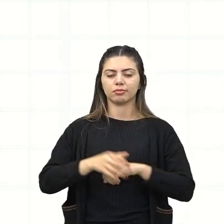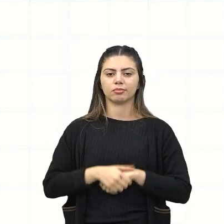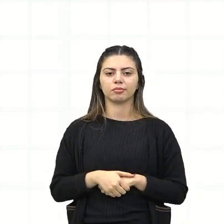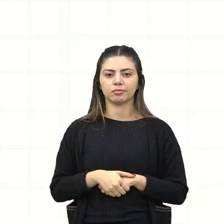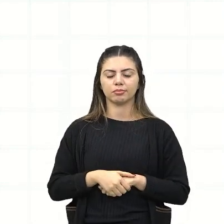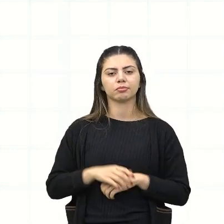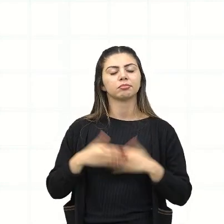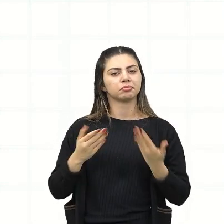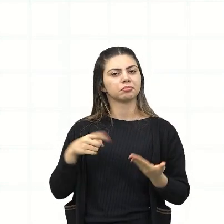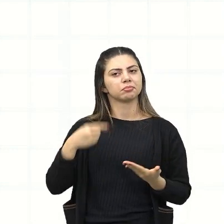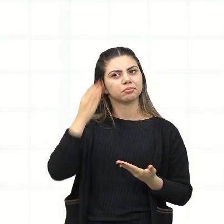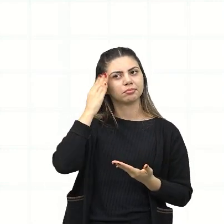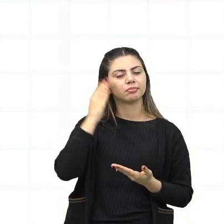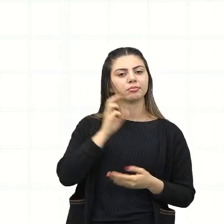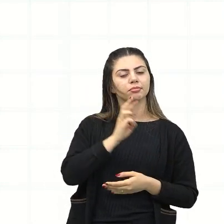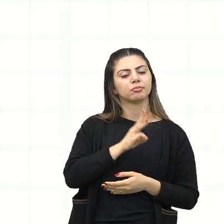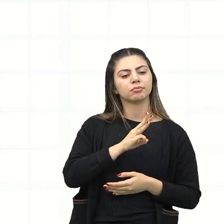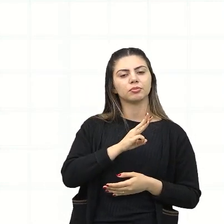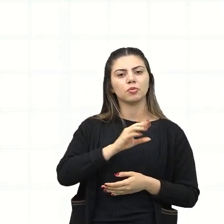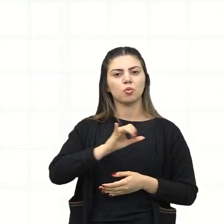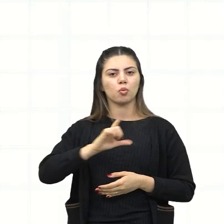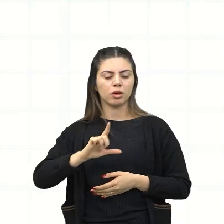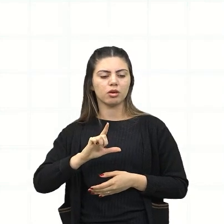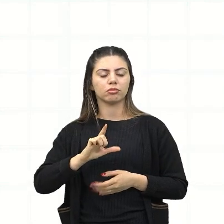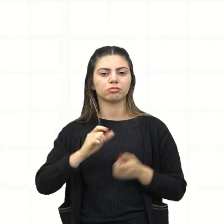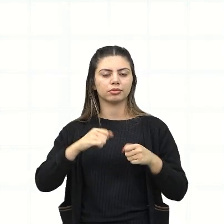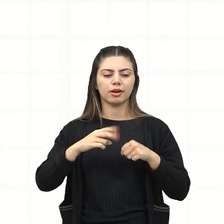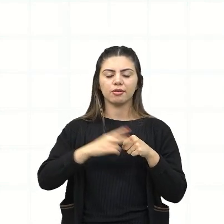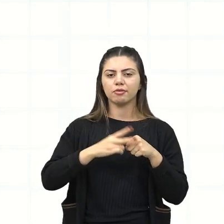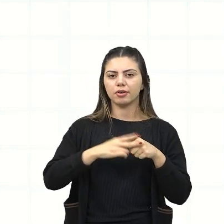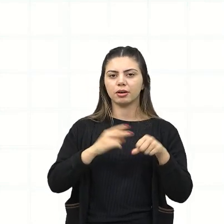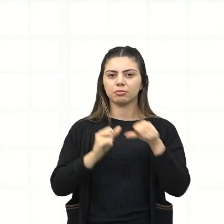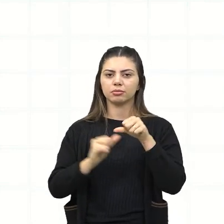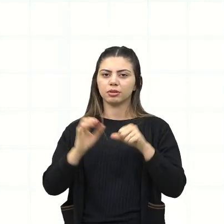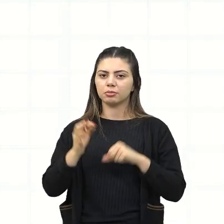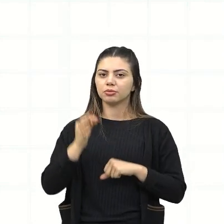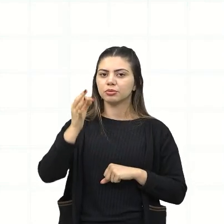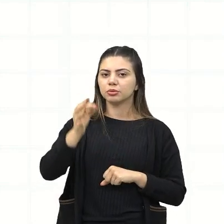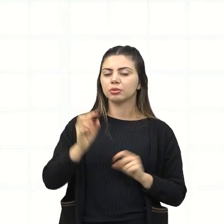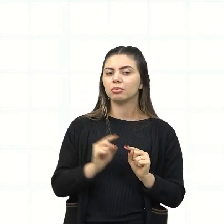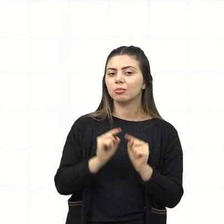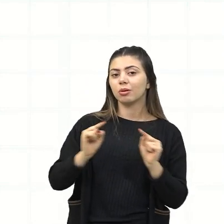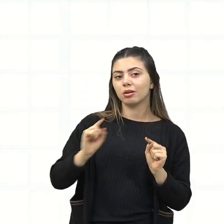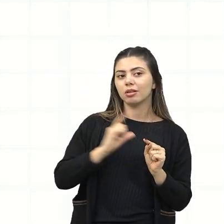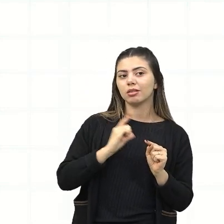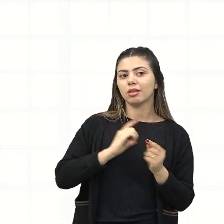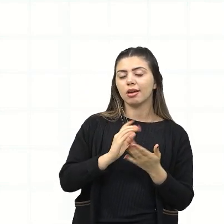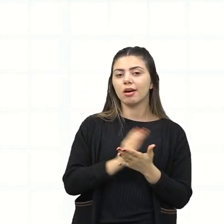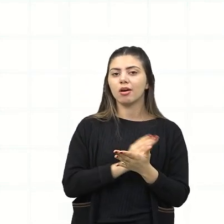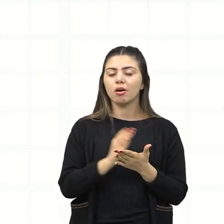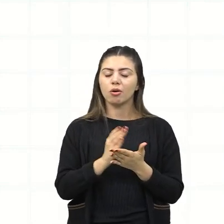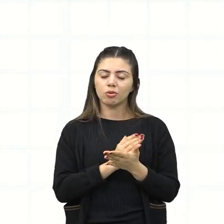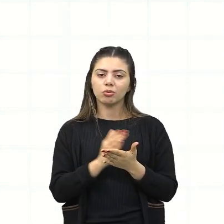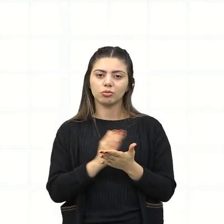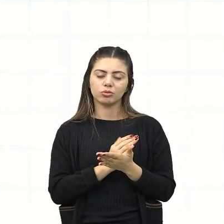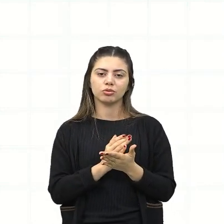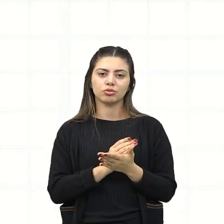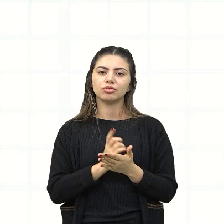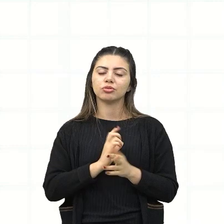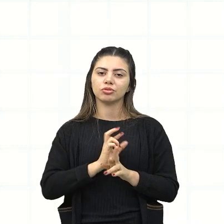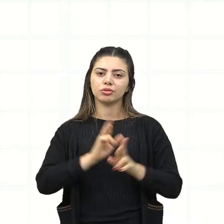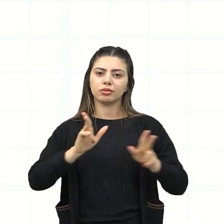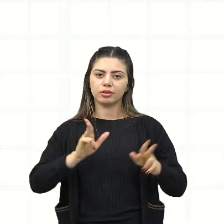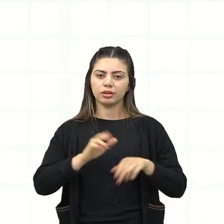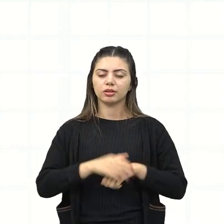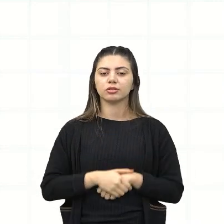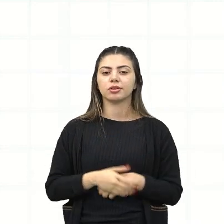Já sabemos que ele transforma o verbo para o futuro, mas existem algumas situações que ele é usado especificamente e é isso que